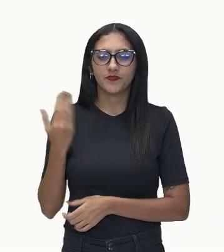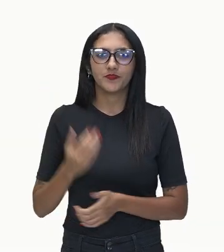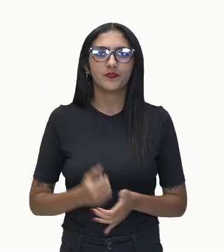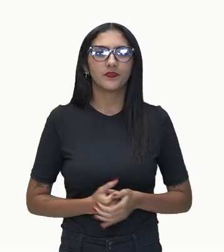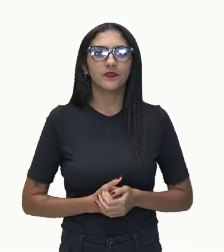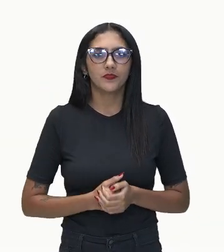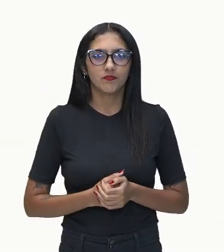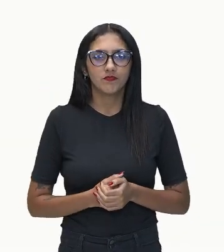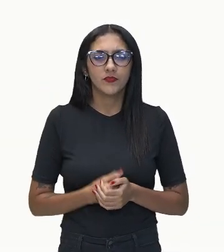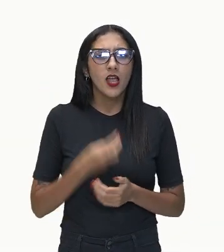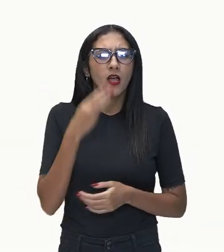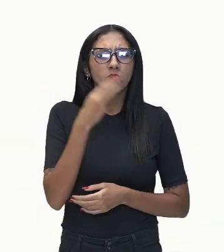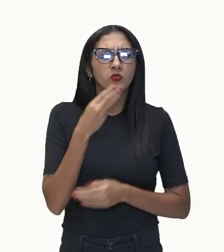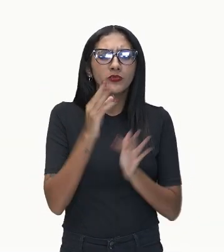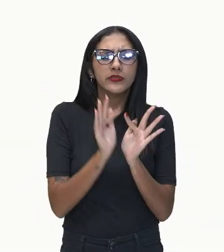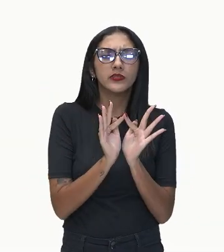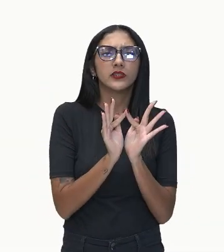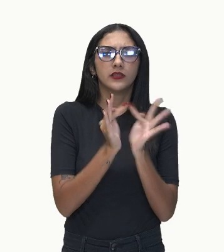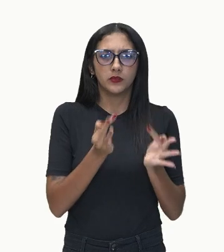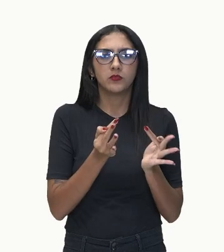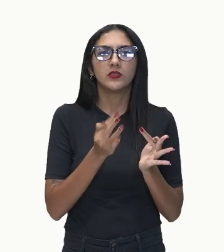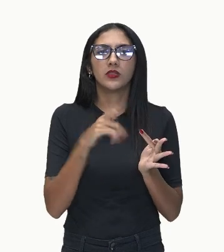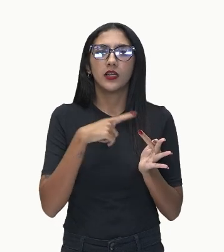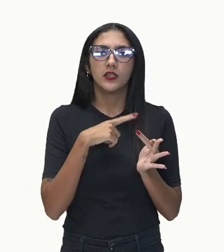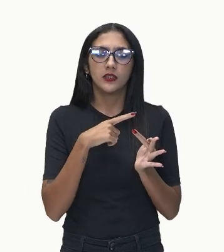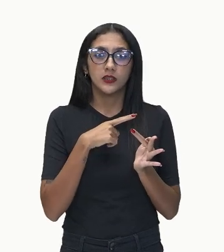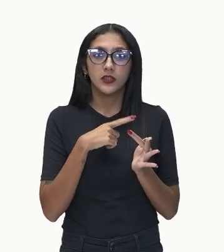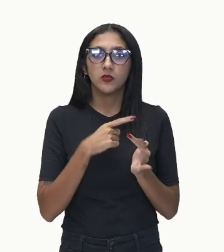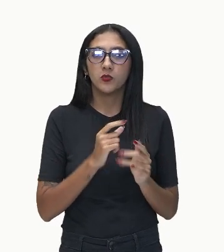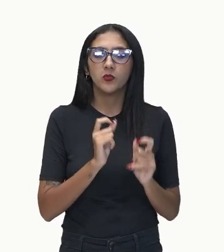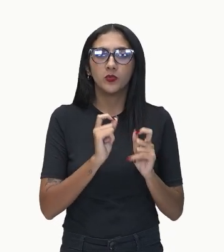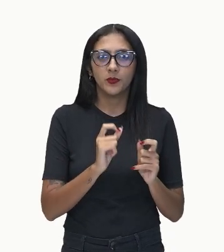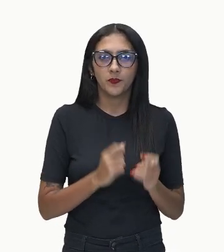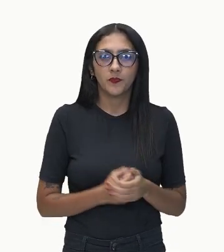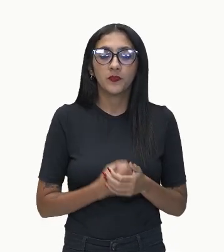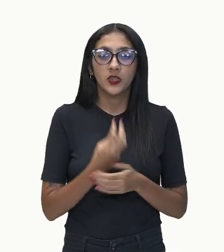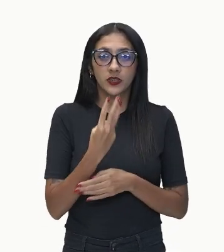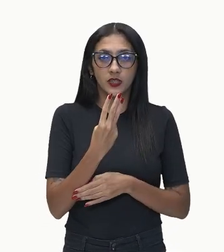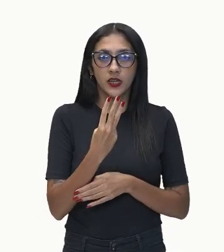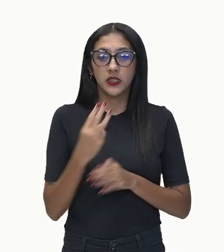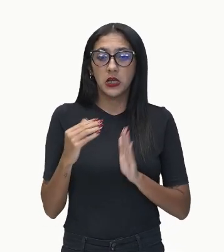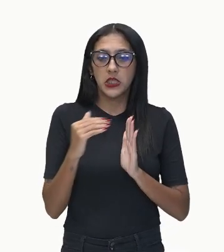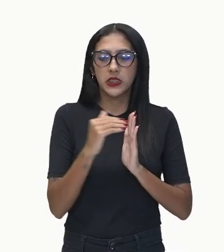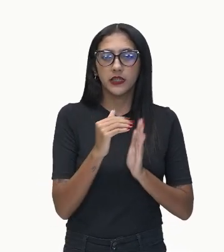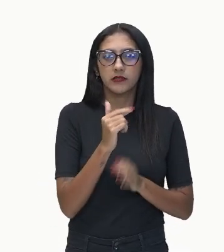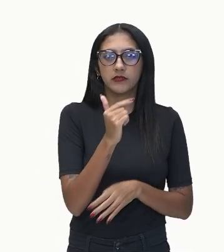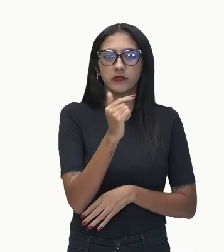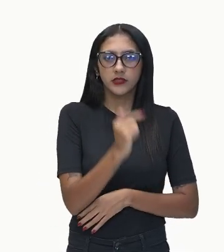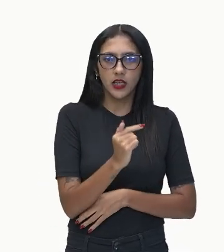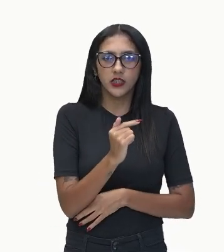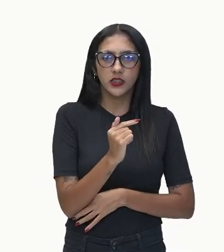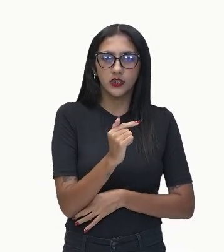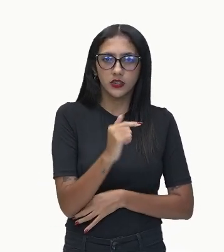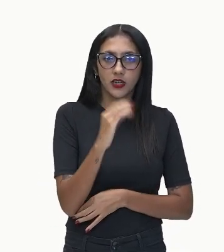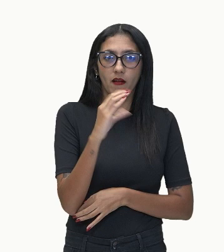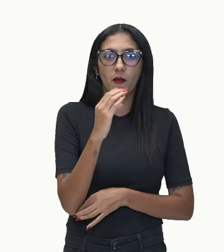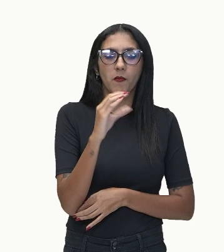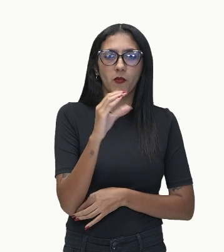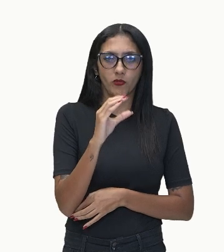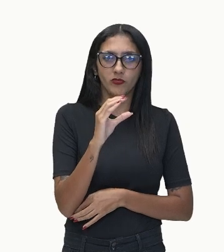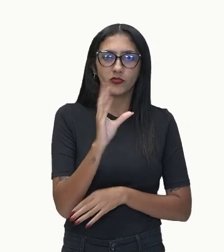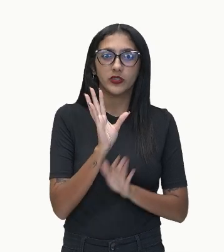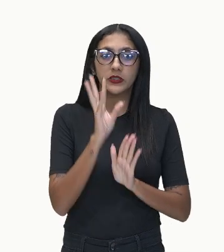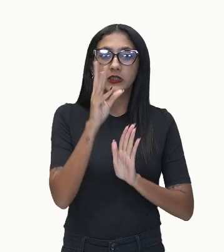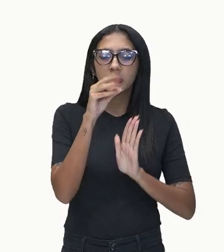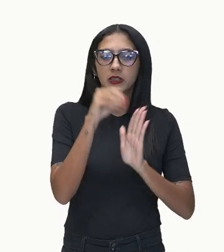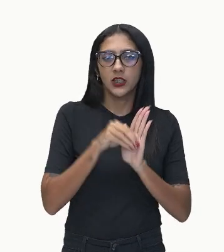são açúcares simples que possuem, observem isso, de 3 até 7 carbonos. Eu